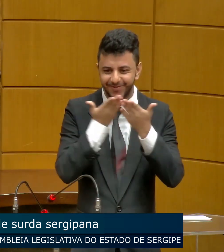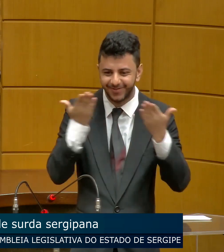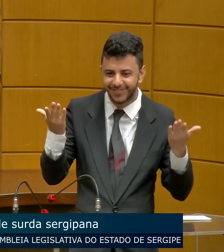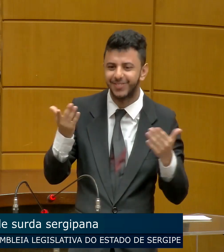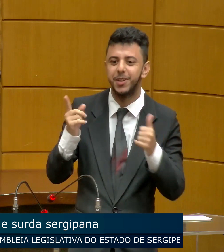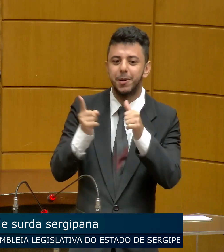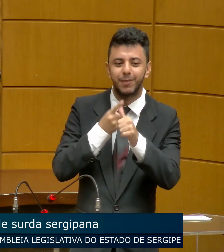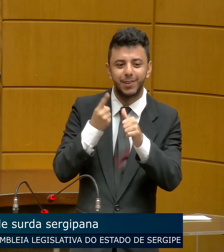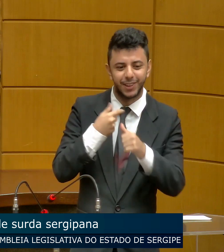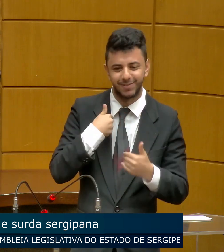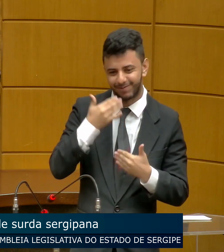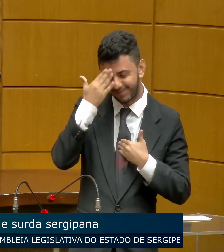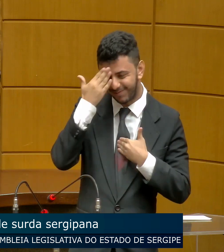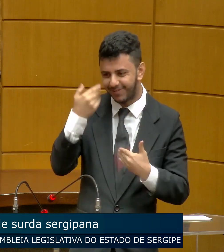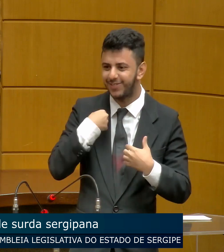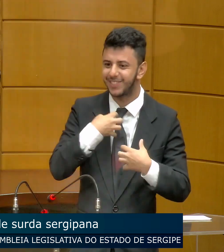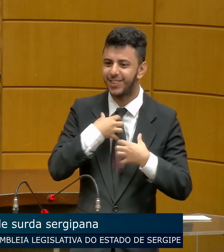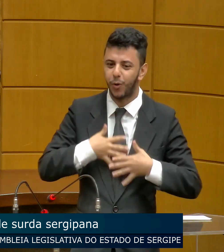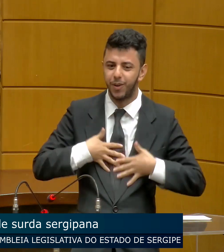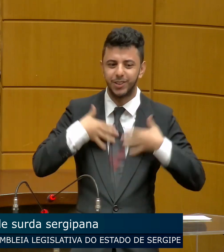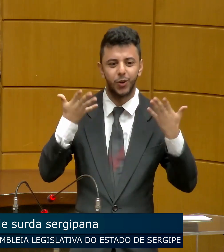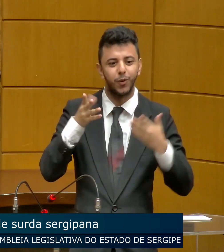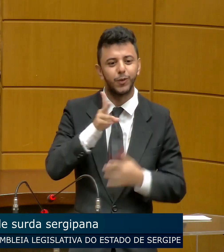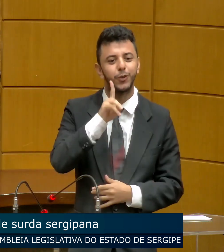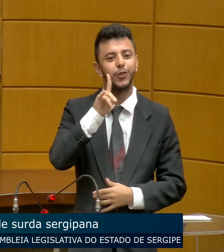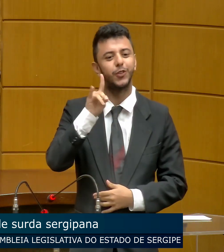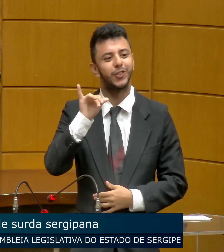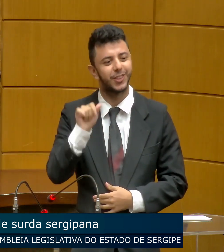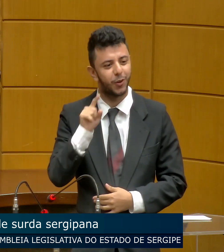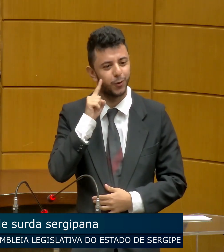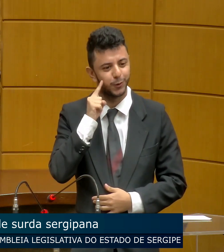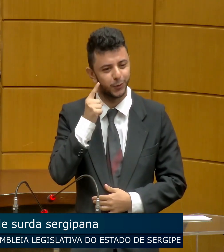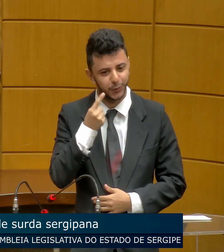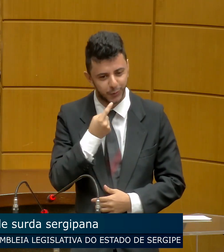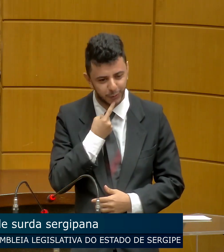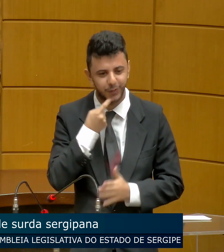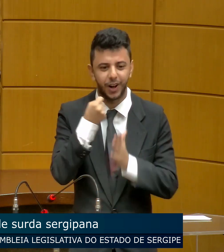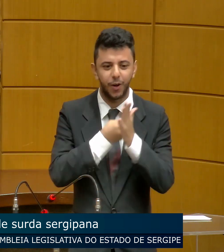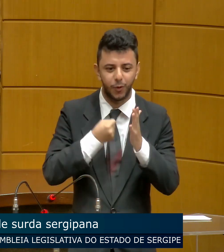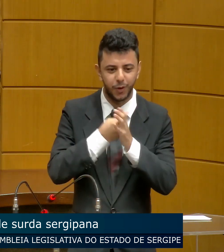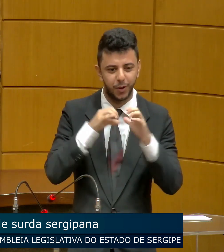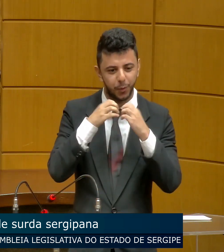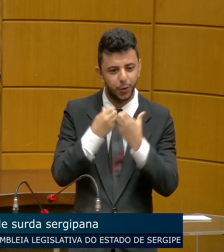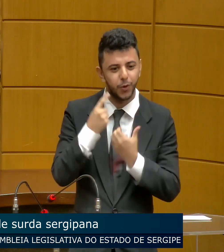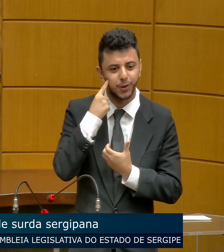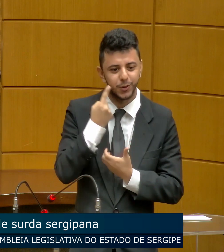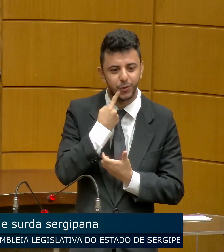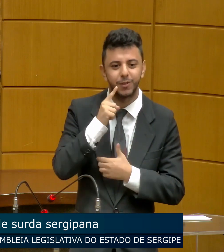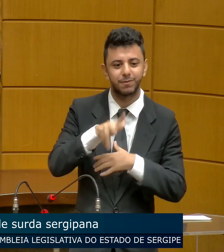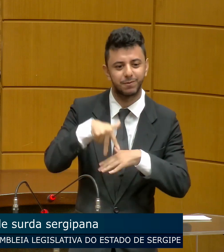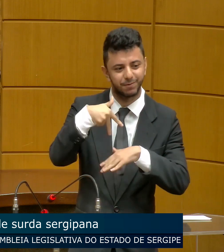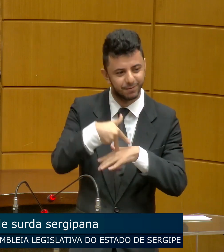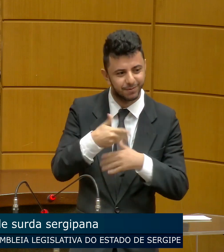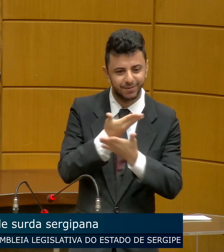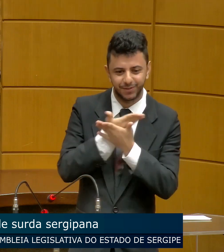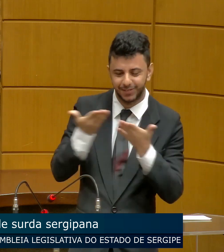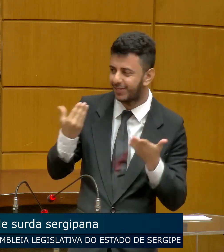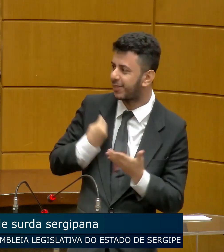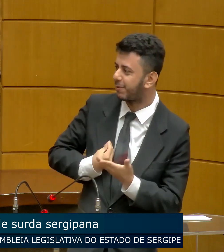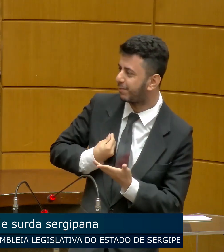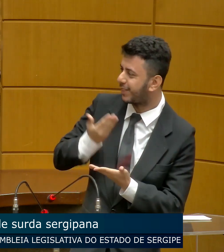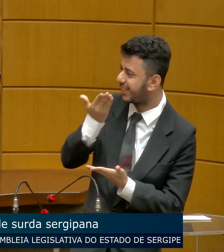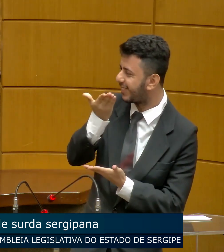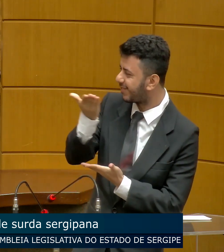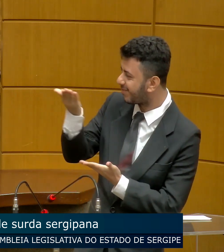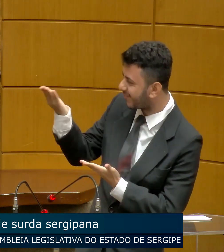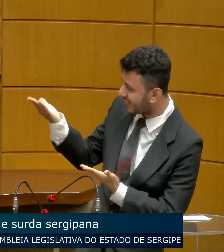Boa tarde a todos. Em primeiro lugar, eu gostaria de agradecer e falar que estou muito emocionado de estar aqui representando a questão